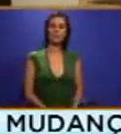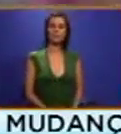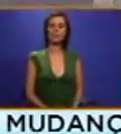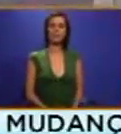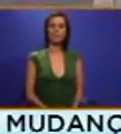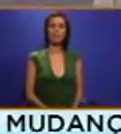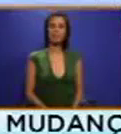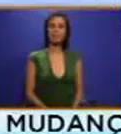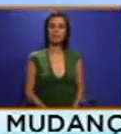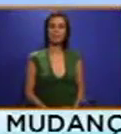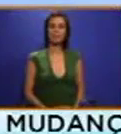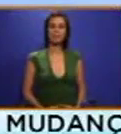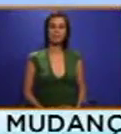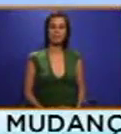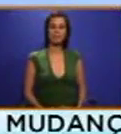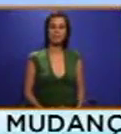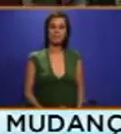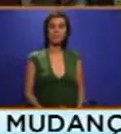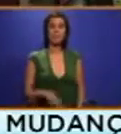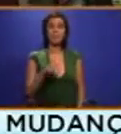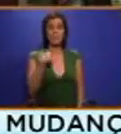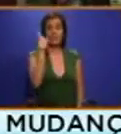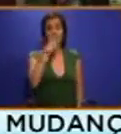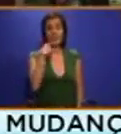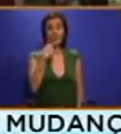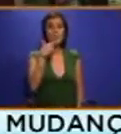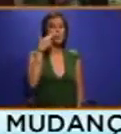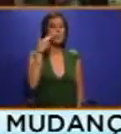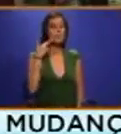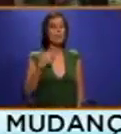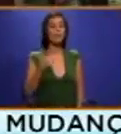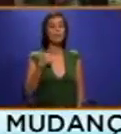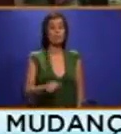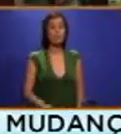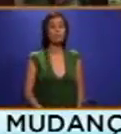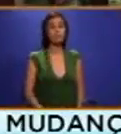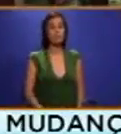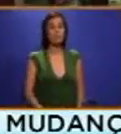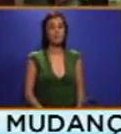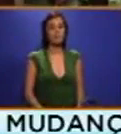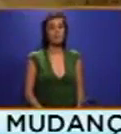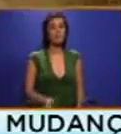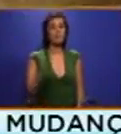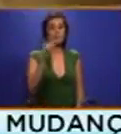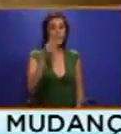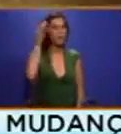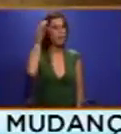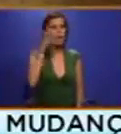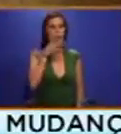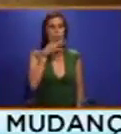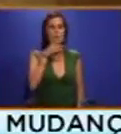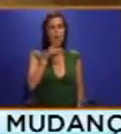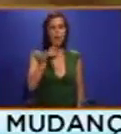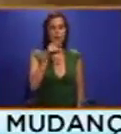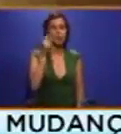altura nesta carinha ela é branquinha ficava bem ela ser ser mais ruiva Aqui está um